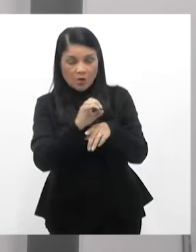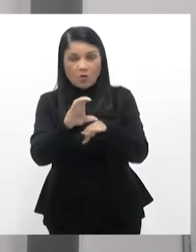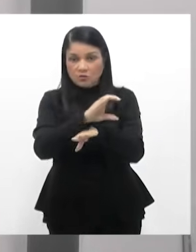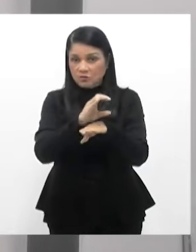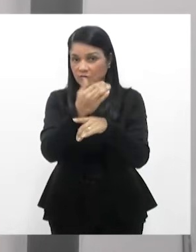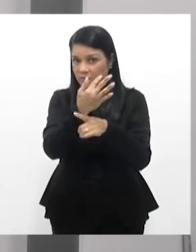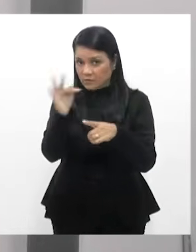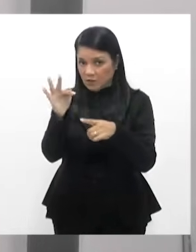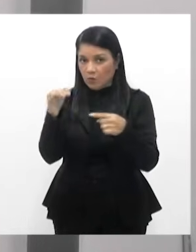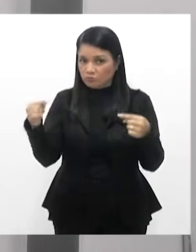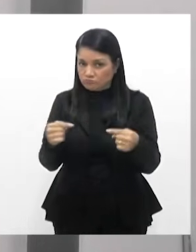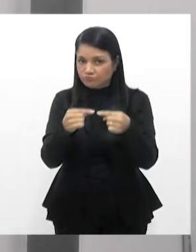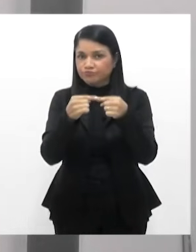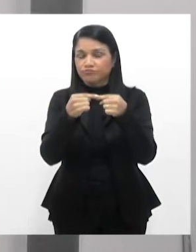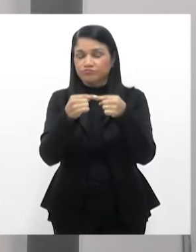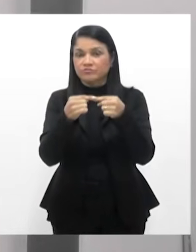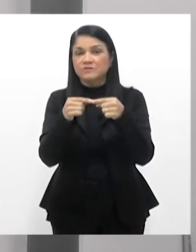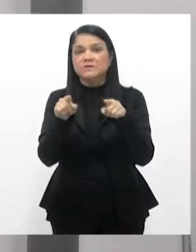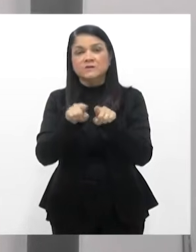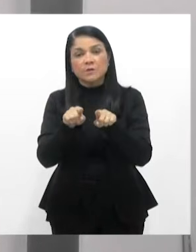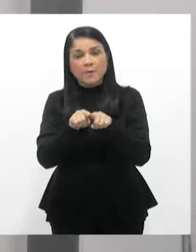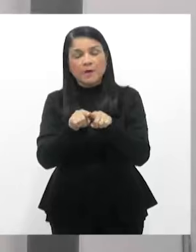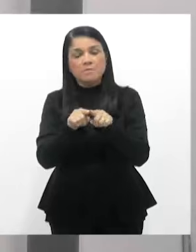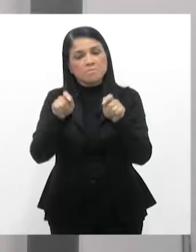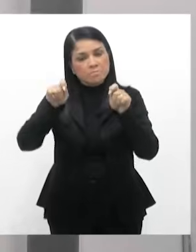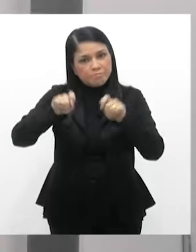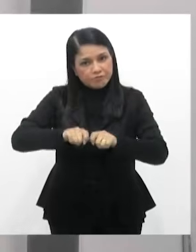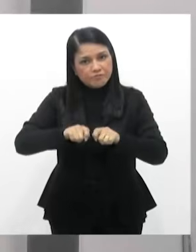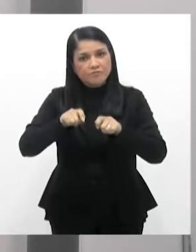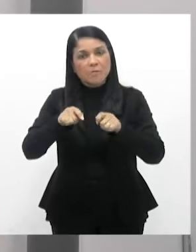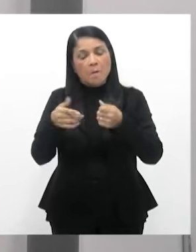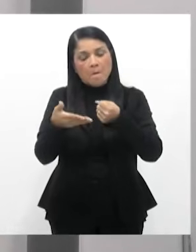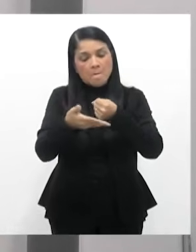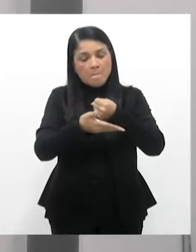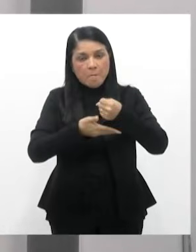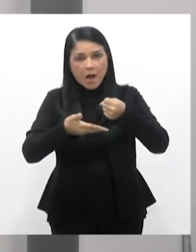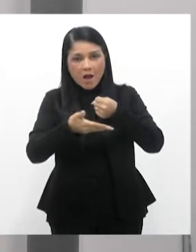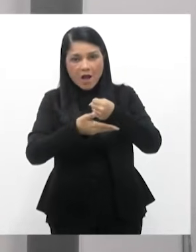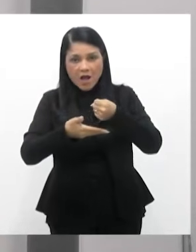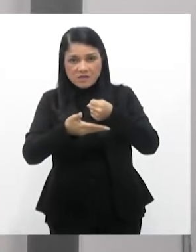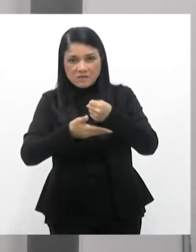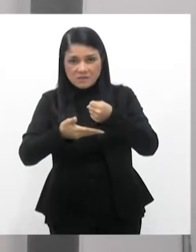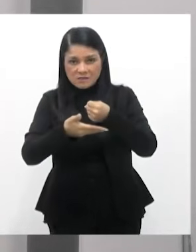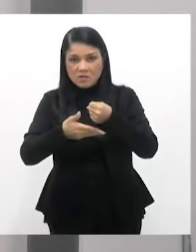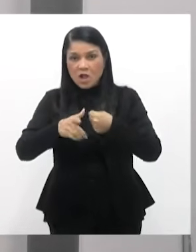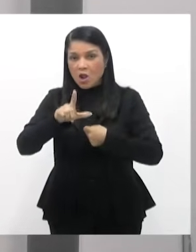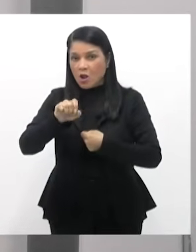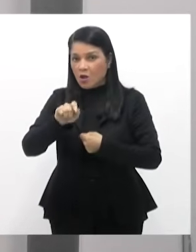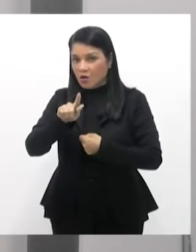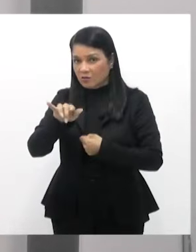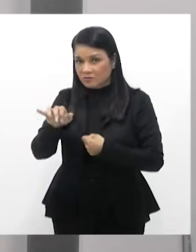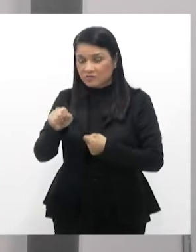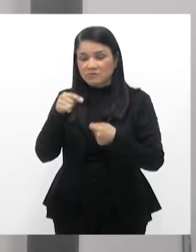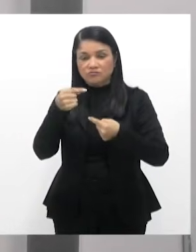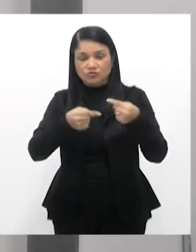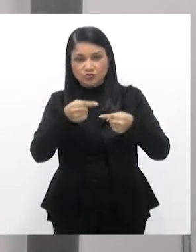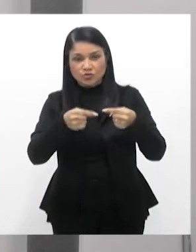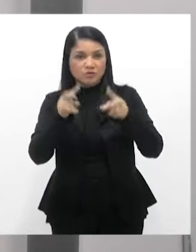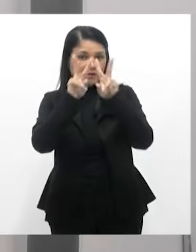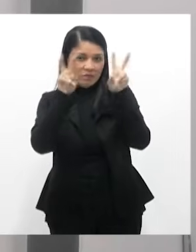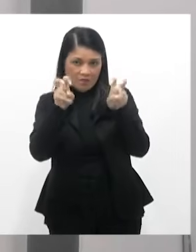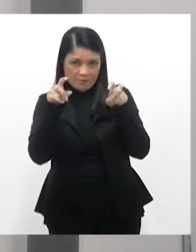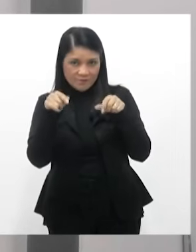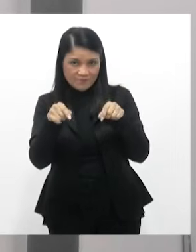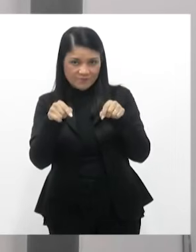e, além disso, permitir que tenha algum embasamento, alguma lógica, ainda que eventualmente discutida, sobre a matéria que a gente está